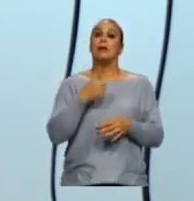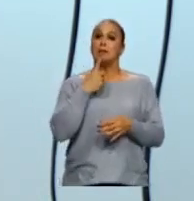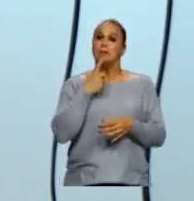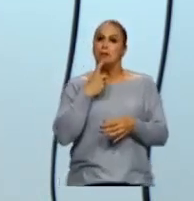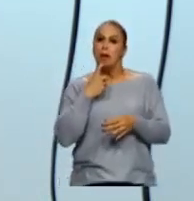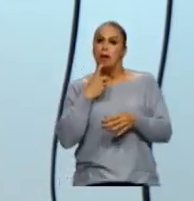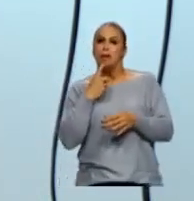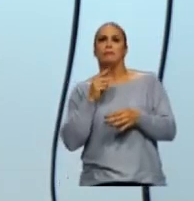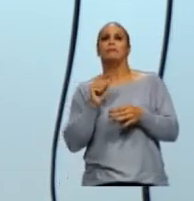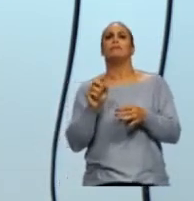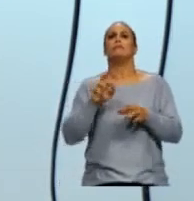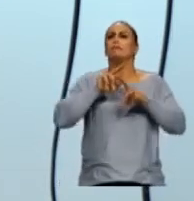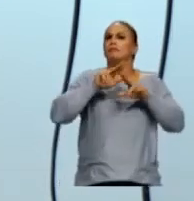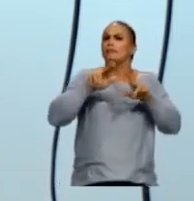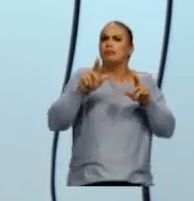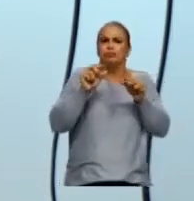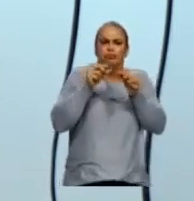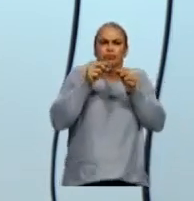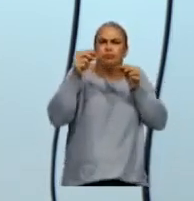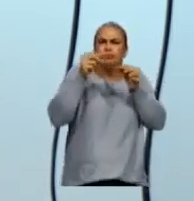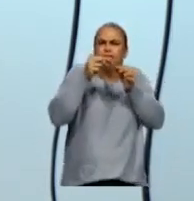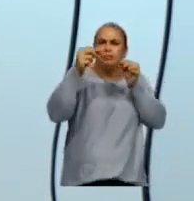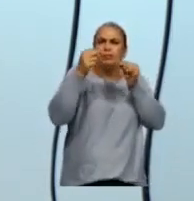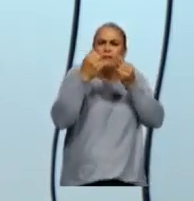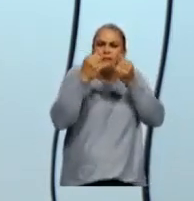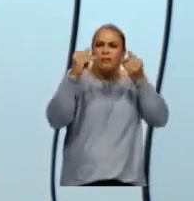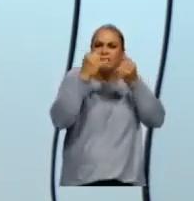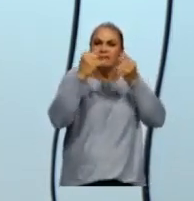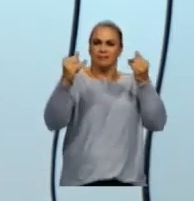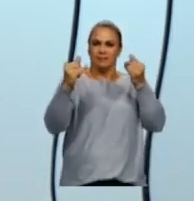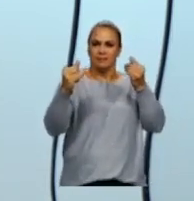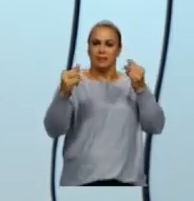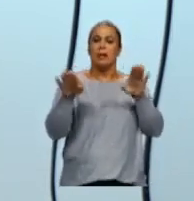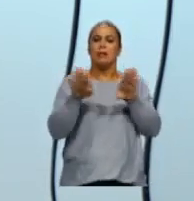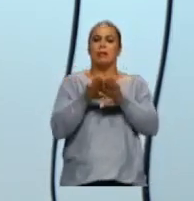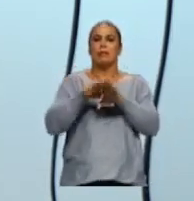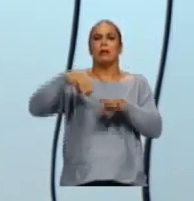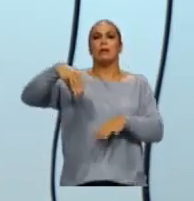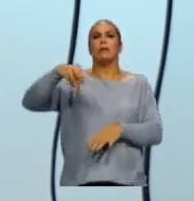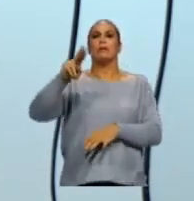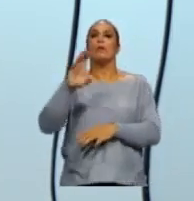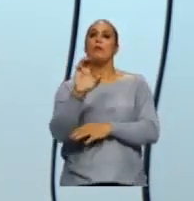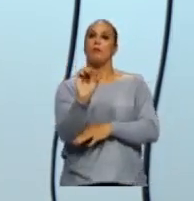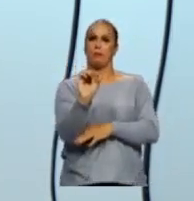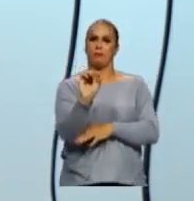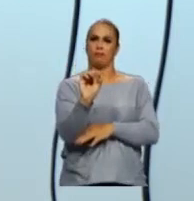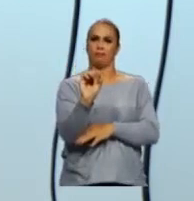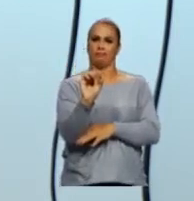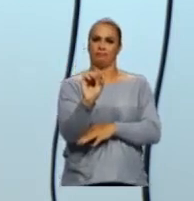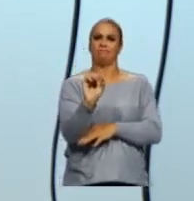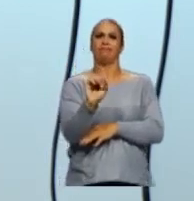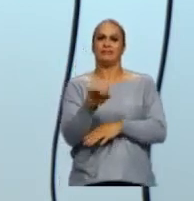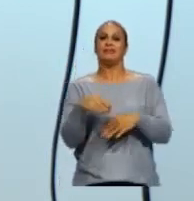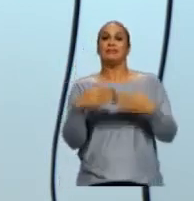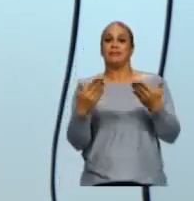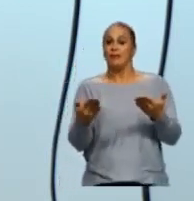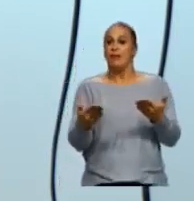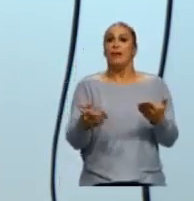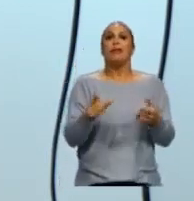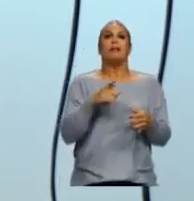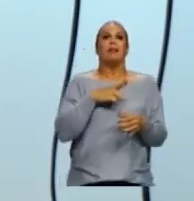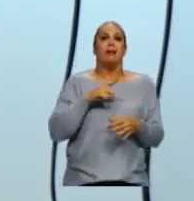de muco. Porque o nosso nariz tem esses pelos, tem essa produção de muco, é muito